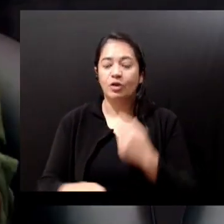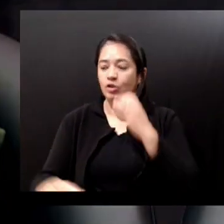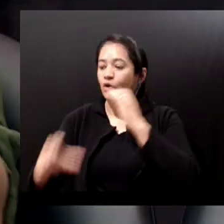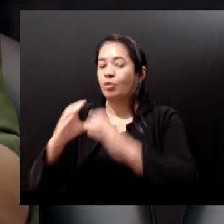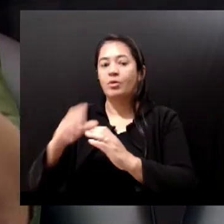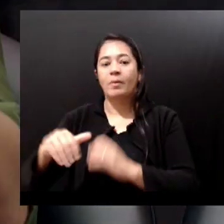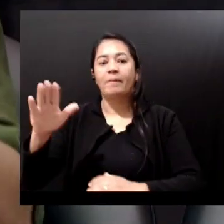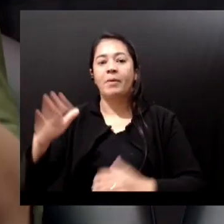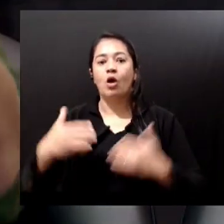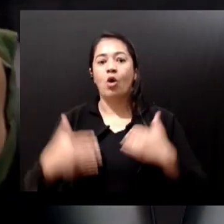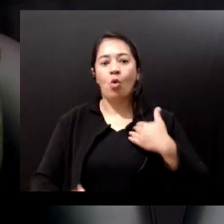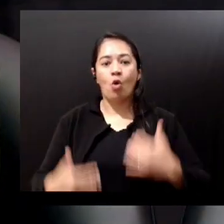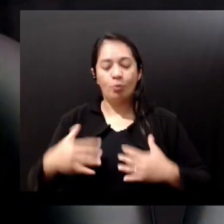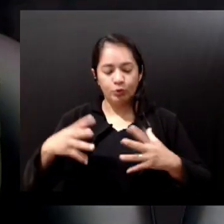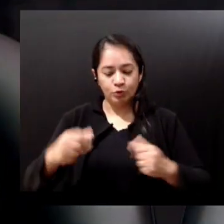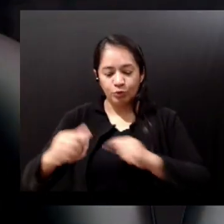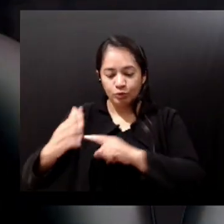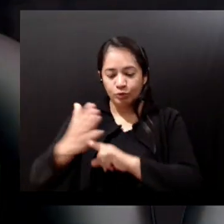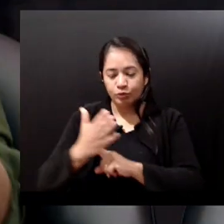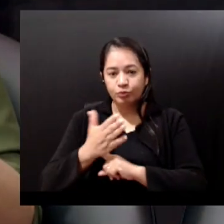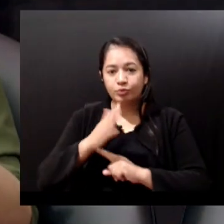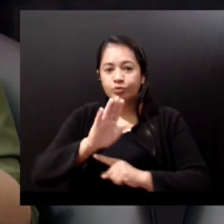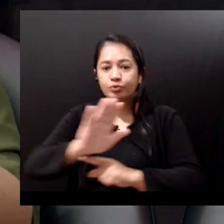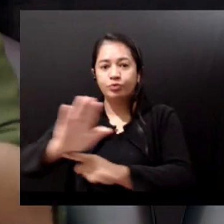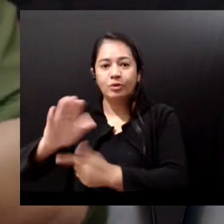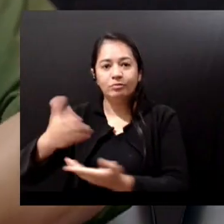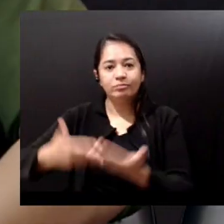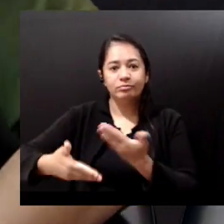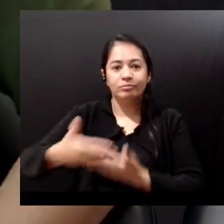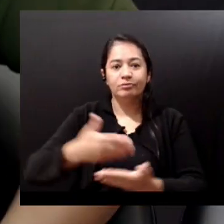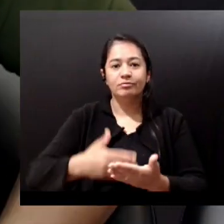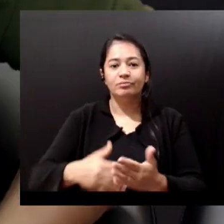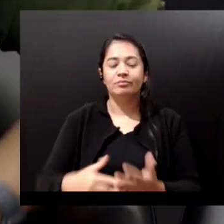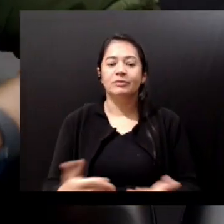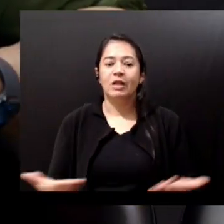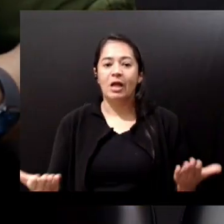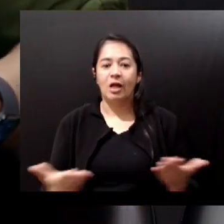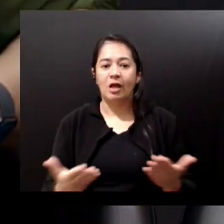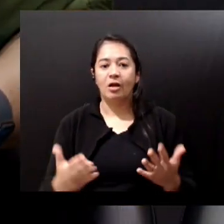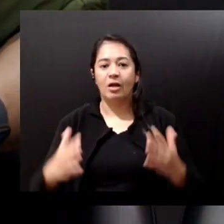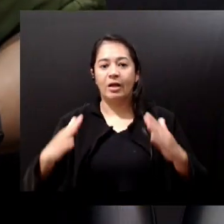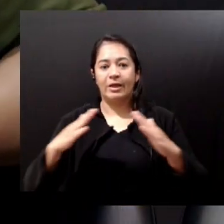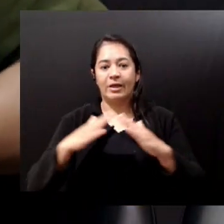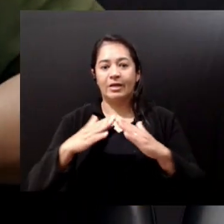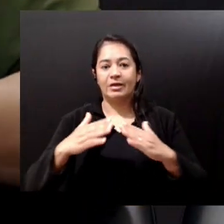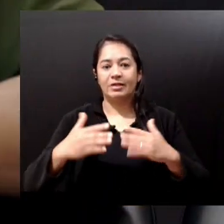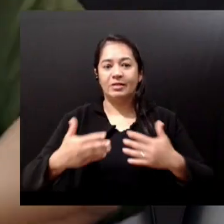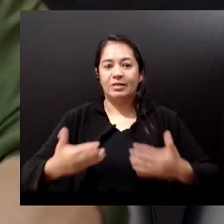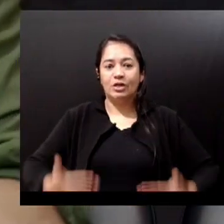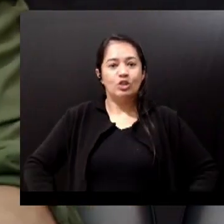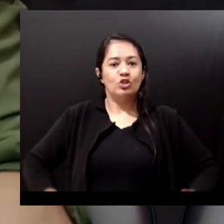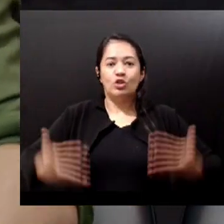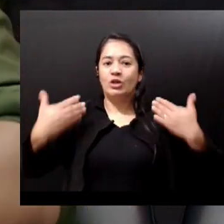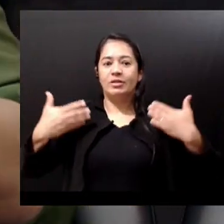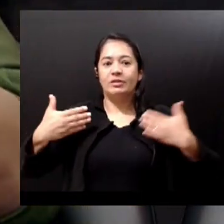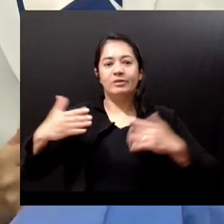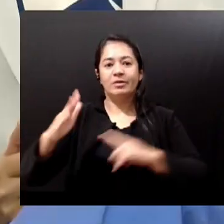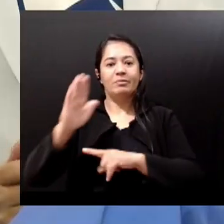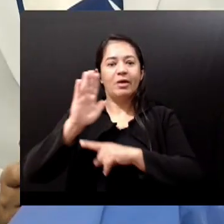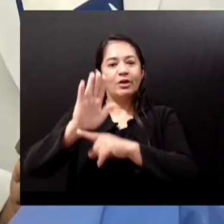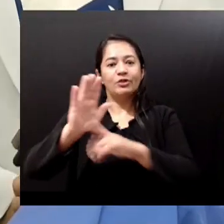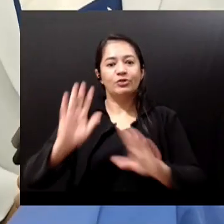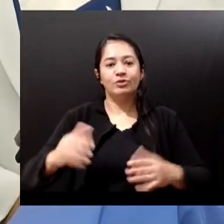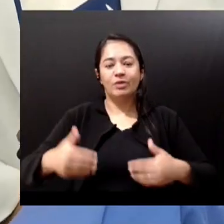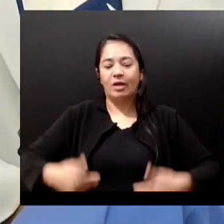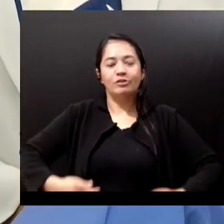nos ajudava nessa inspiração do trabalho. Quando a gente vai para casa, só essa parte daqui de cima nos ajuda. A de baixo, a